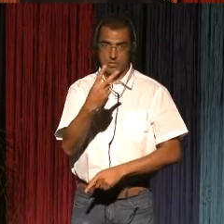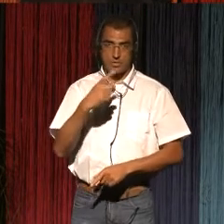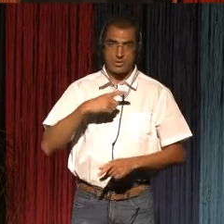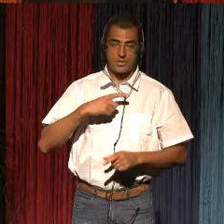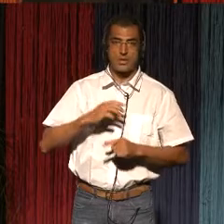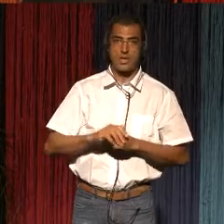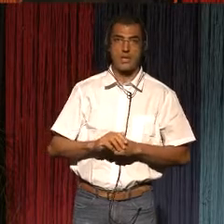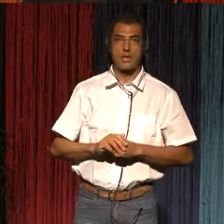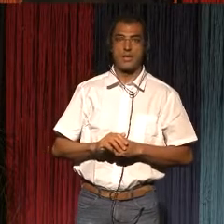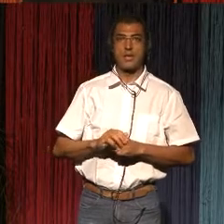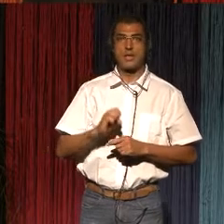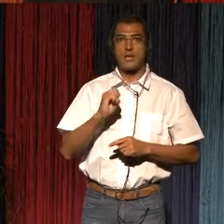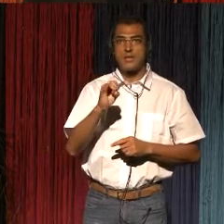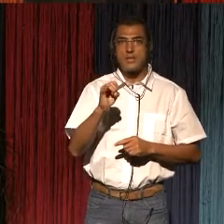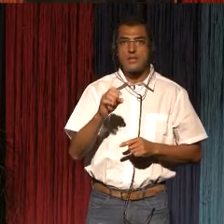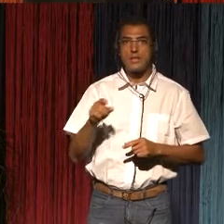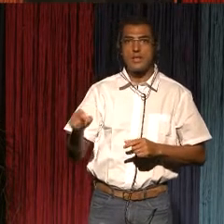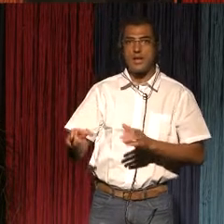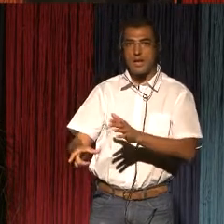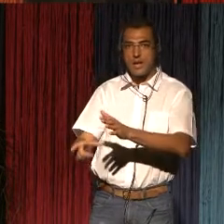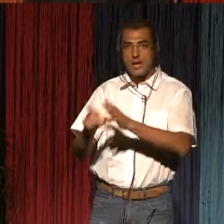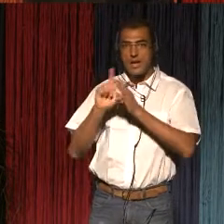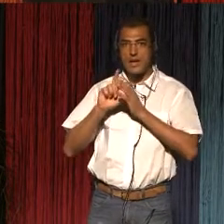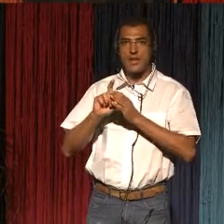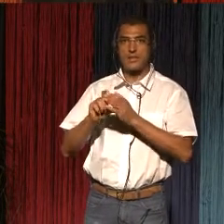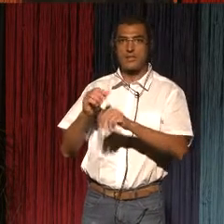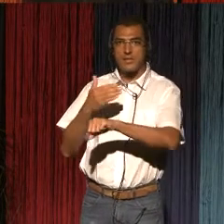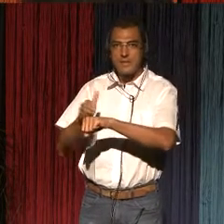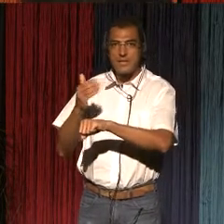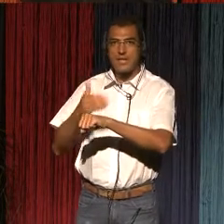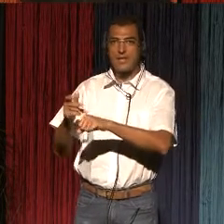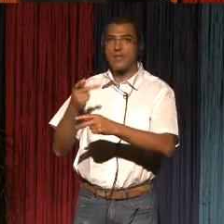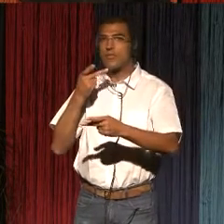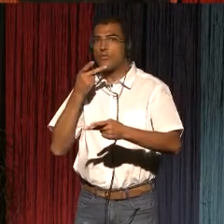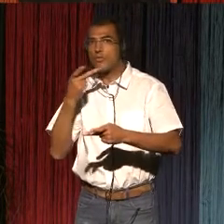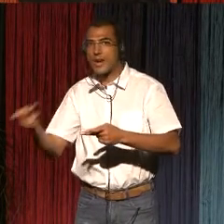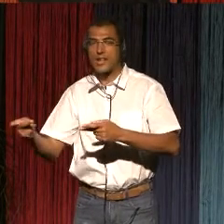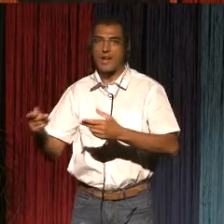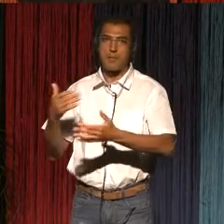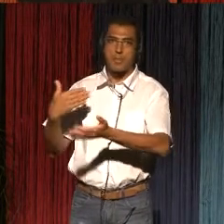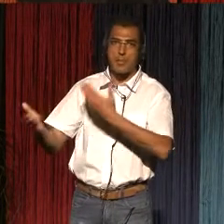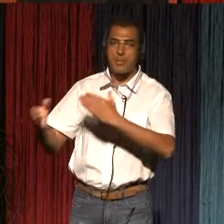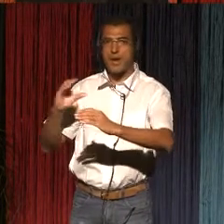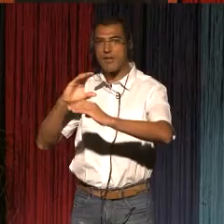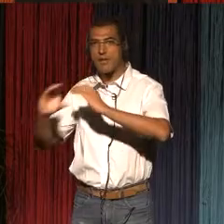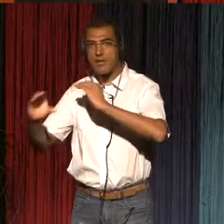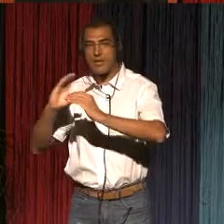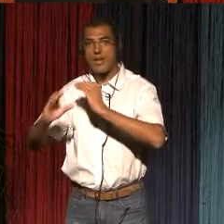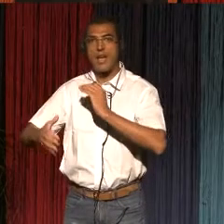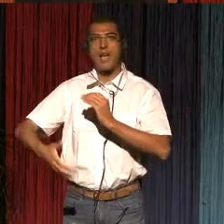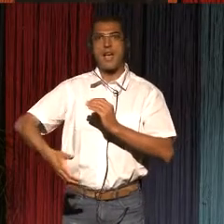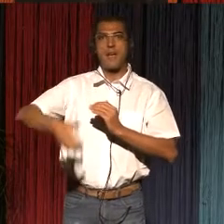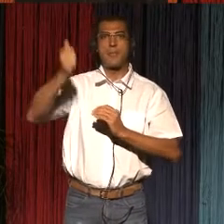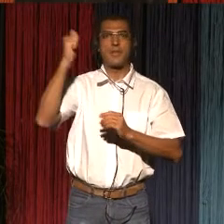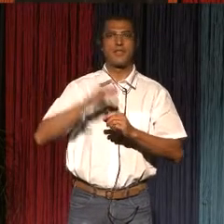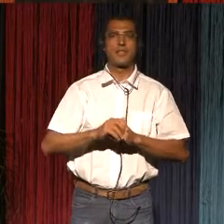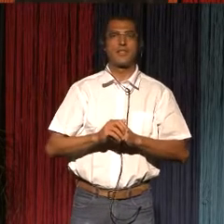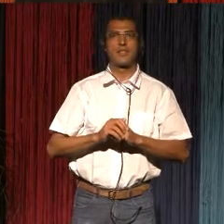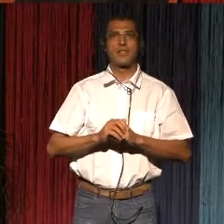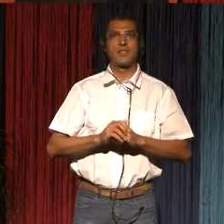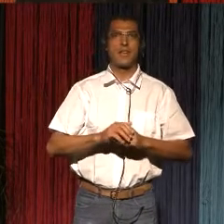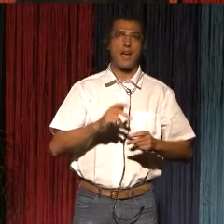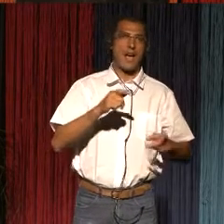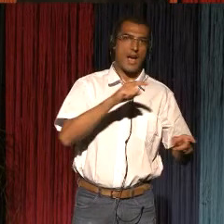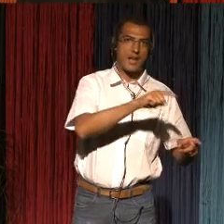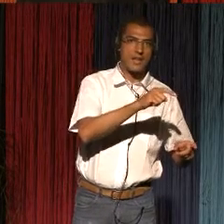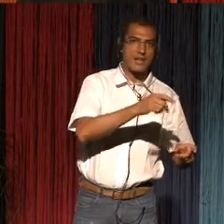mais estímulo na linguagem oral serão melhores leitores. Muitas vezes, o que produz o resultado melhor a